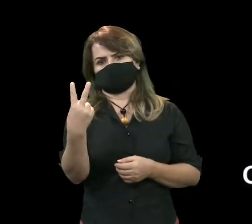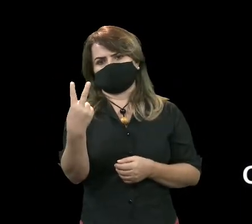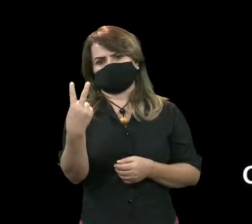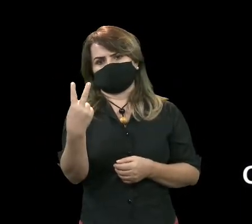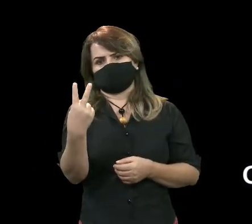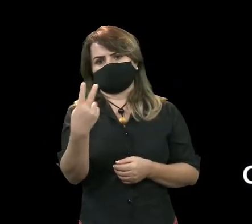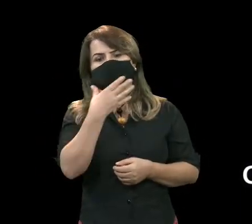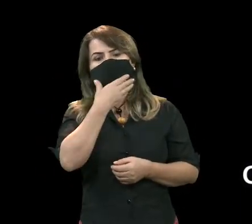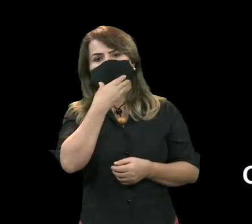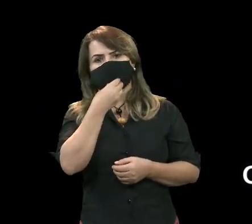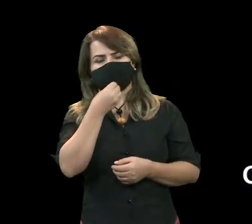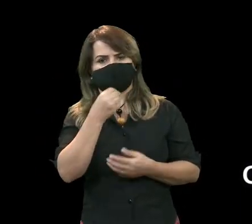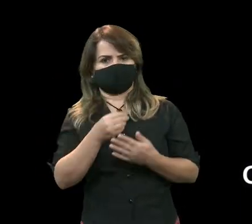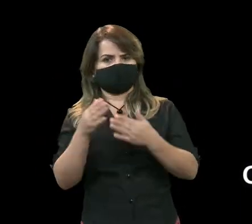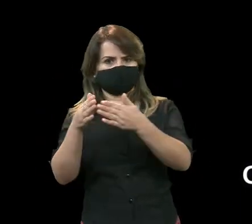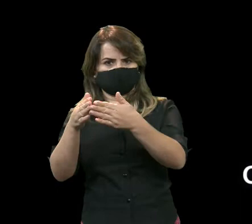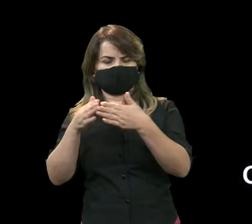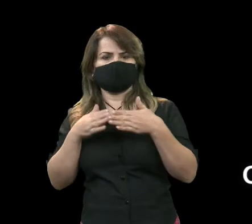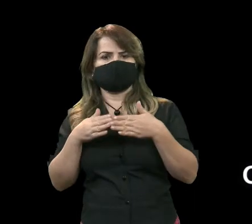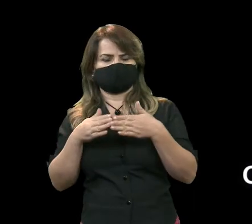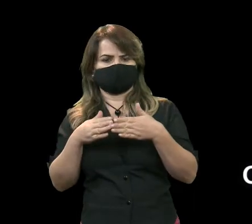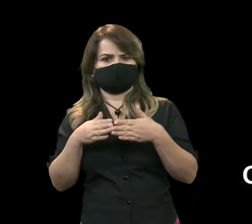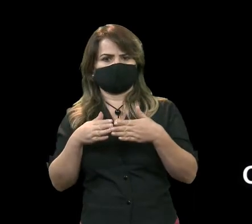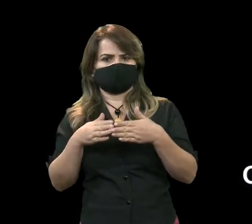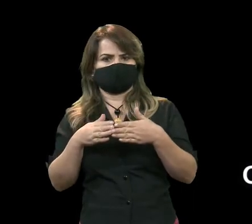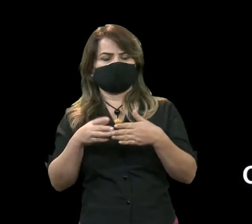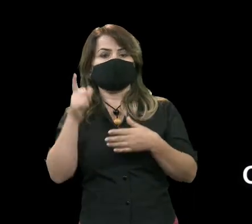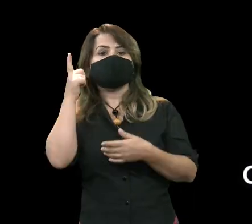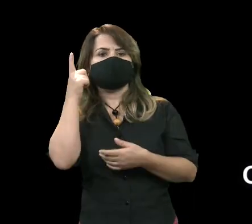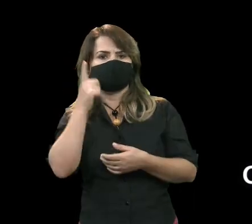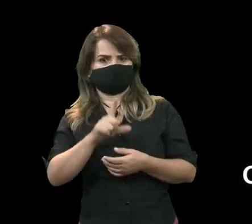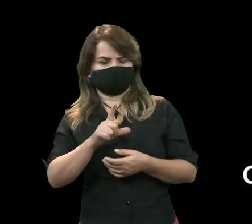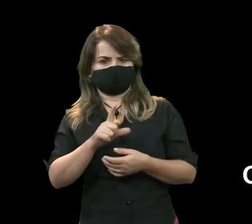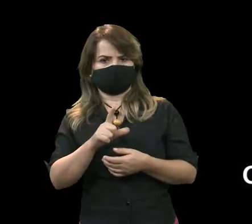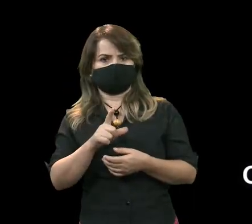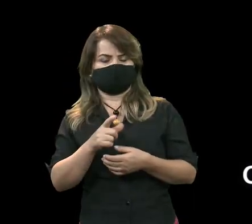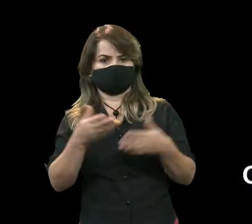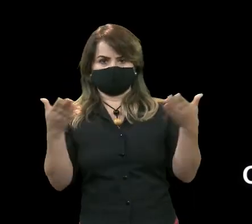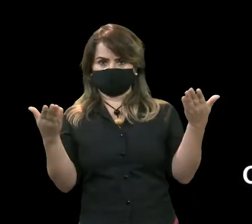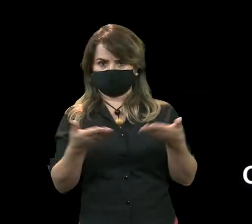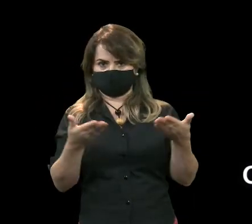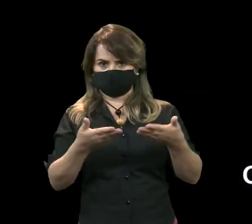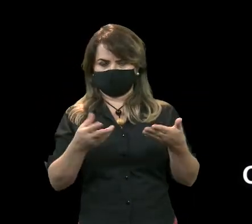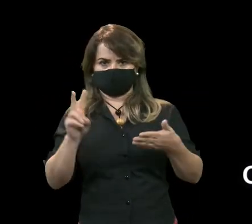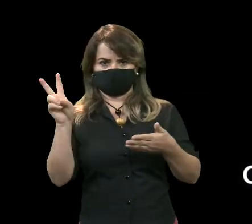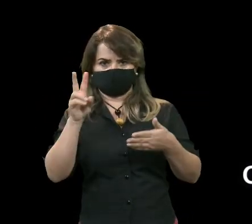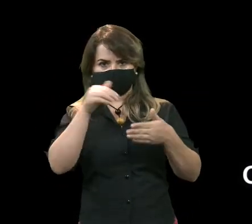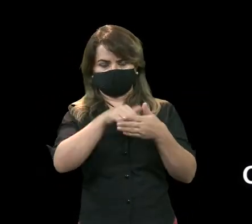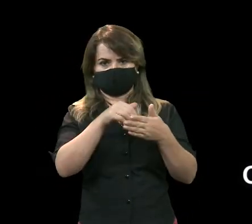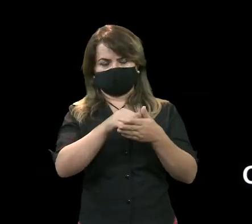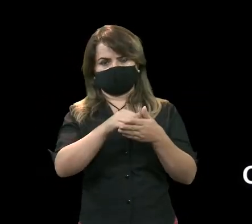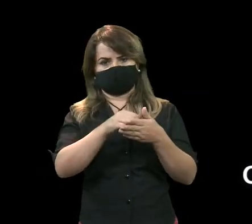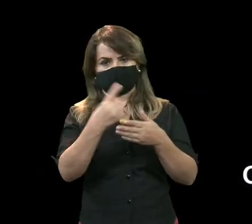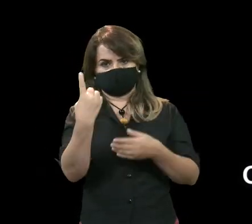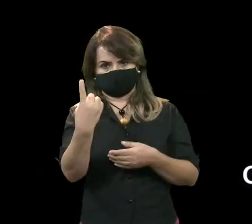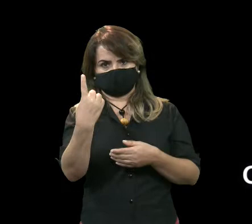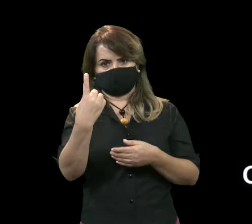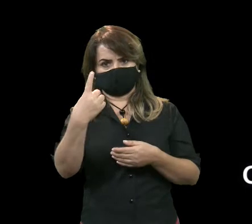e prevaleceu o seu pedido, salvo melhor juízo, ele conseguiu que fosse votado hoje, em primeira e semana que vem.